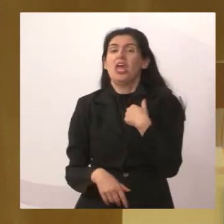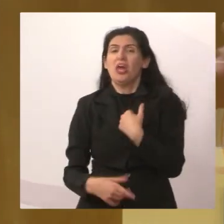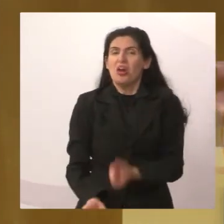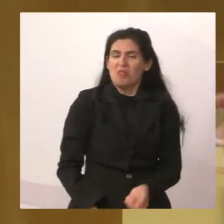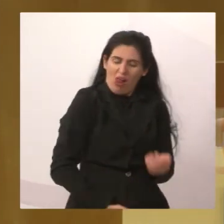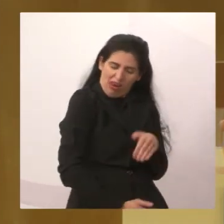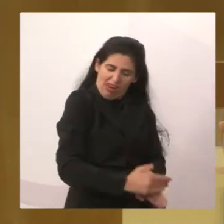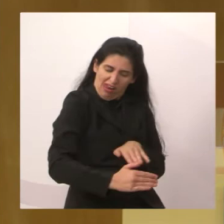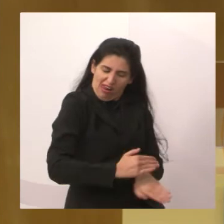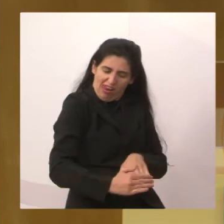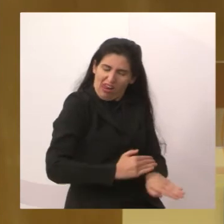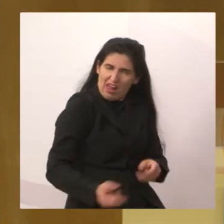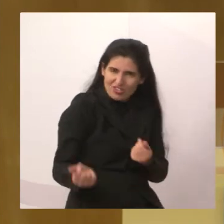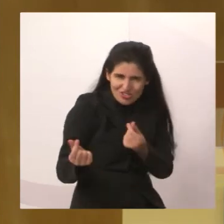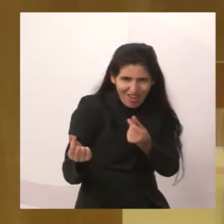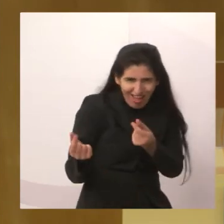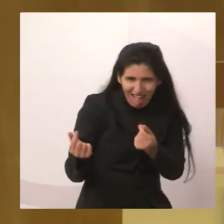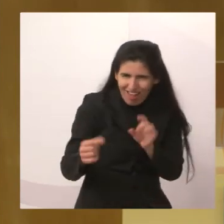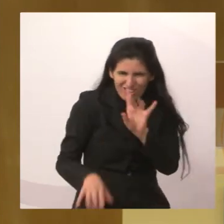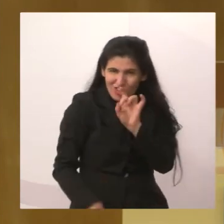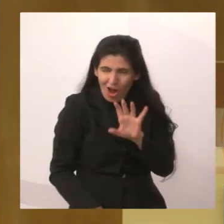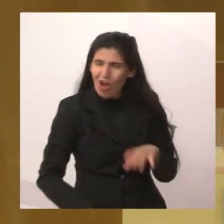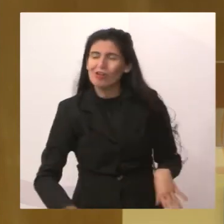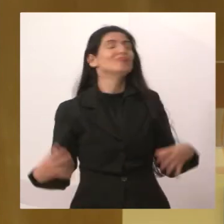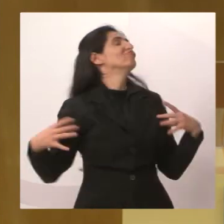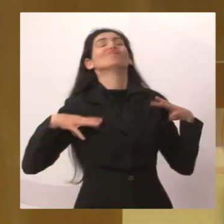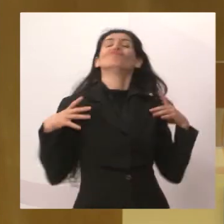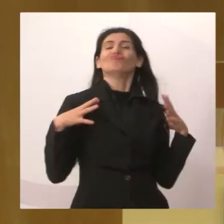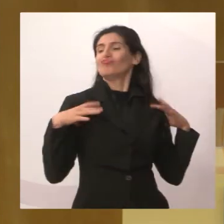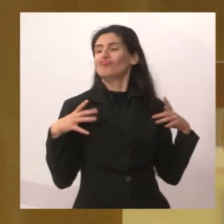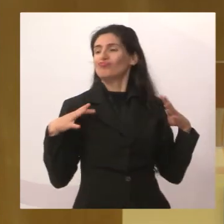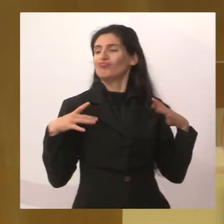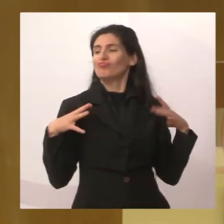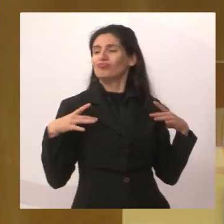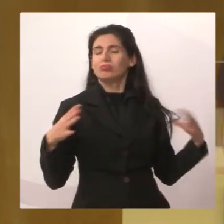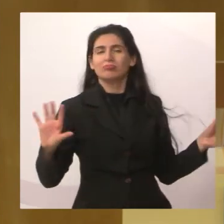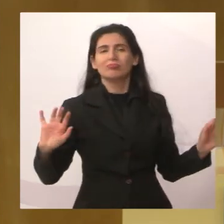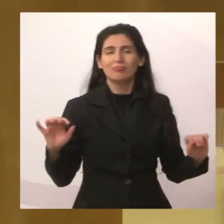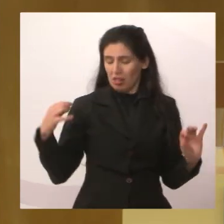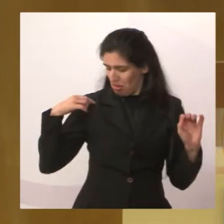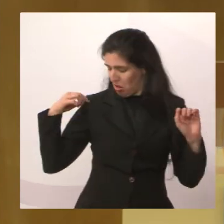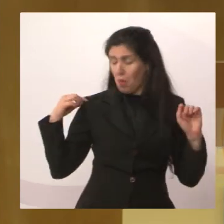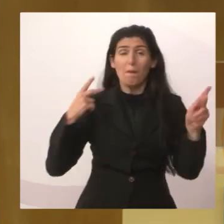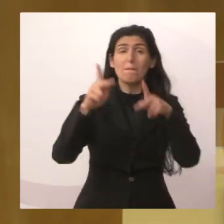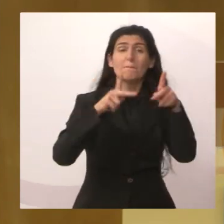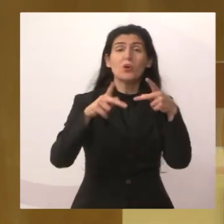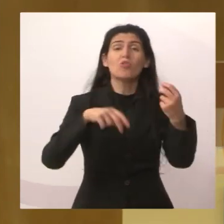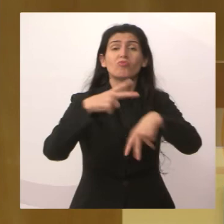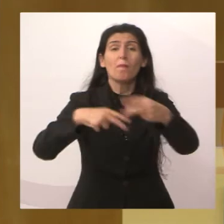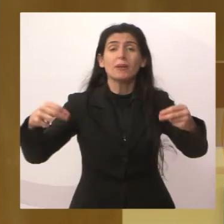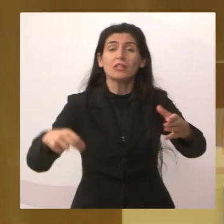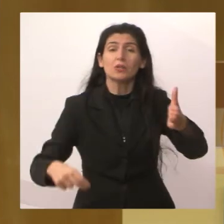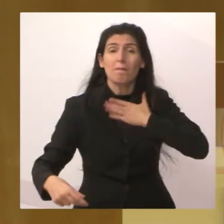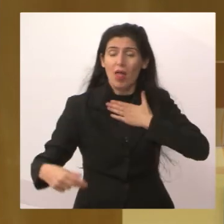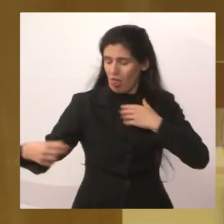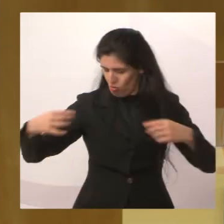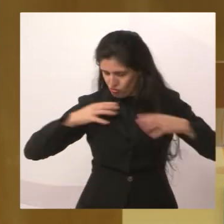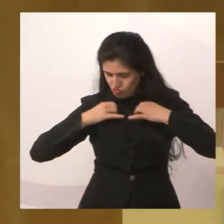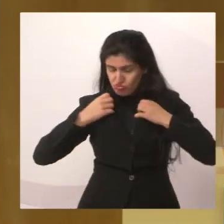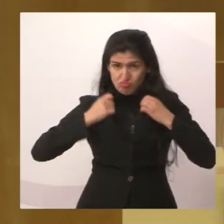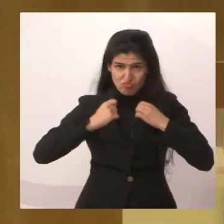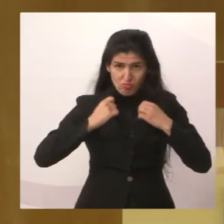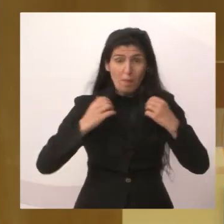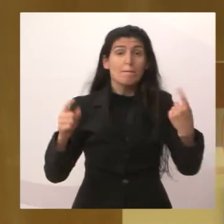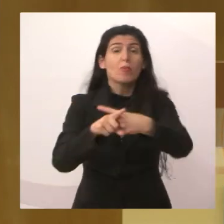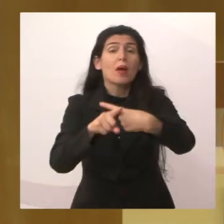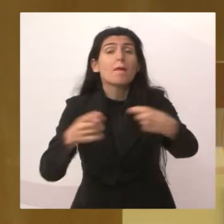dinheiro? Só que estou bonitinho aqui. Quem me deu isso aqui foi o povo. Ó. O povo tem razão